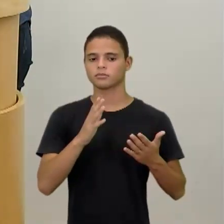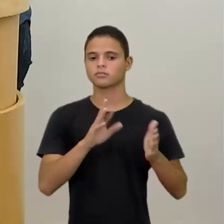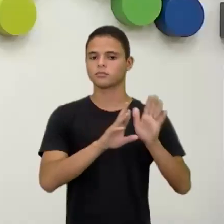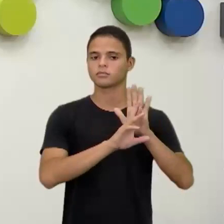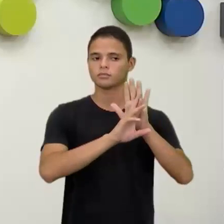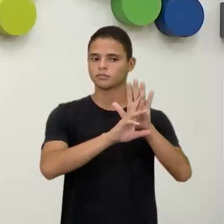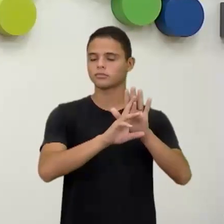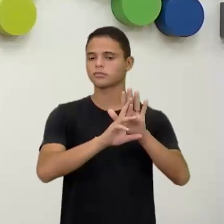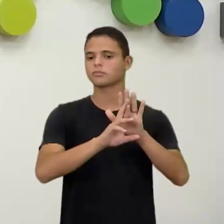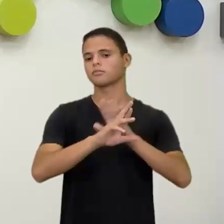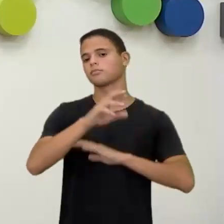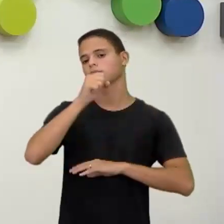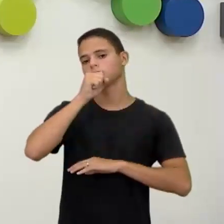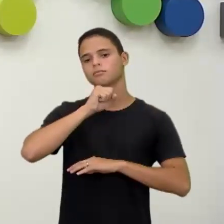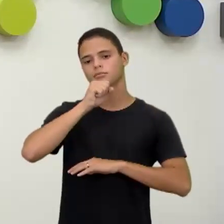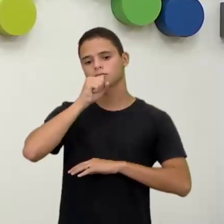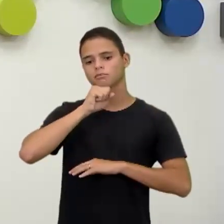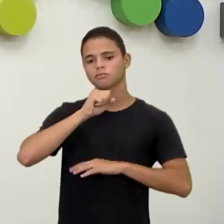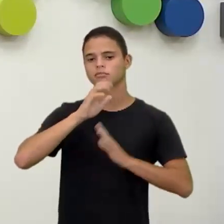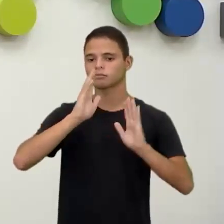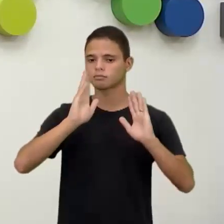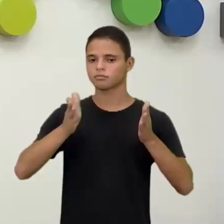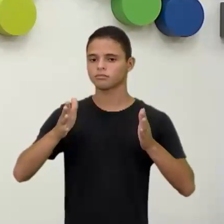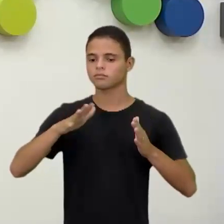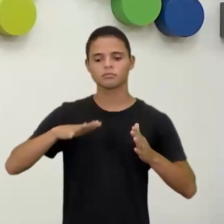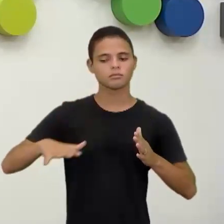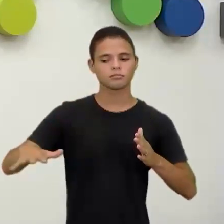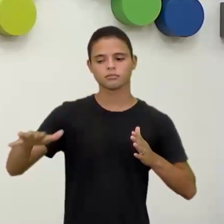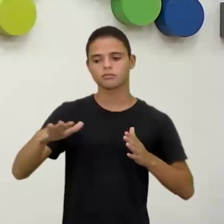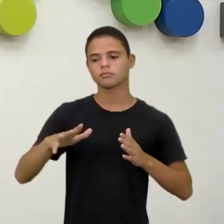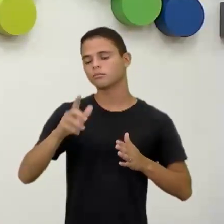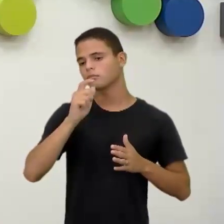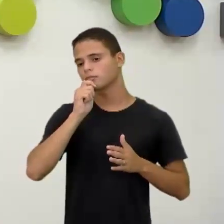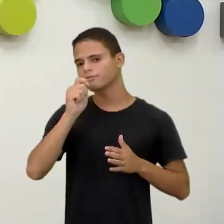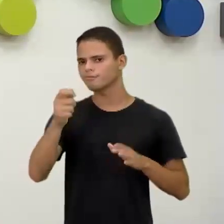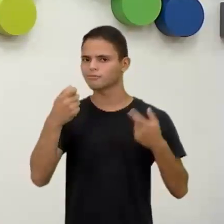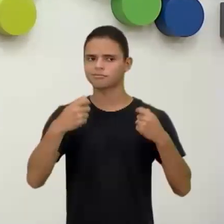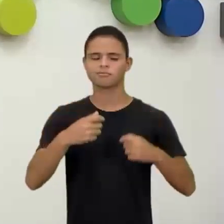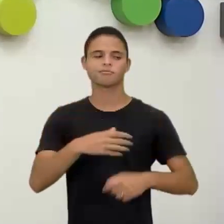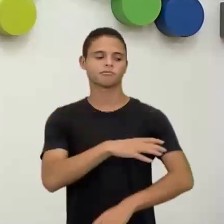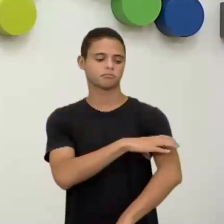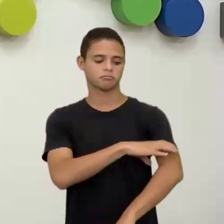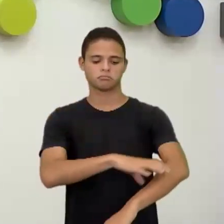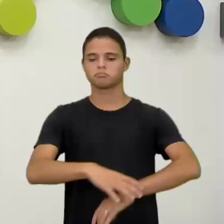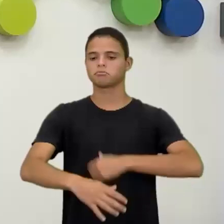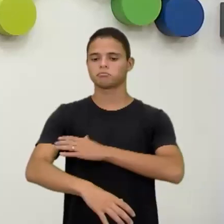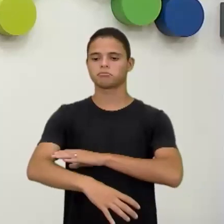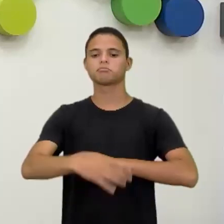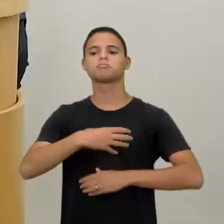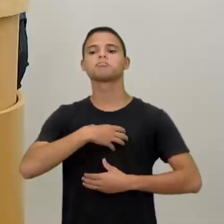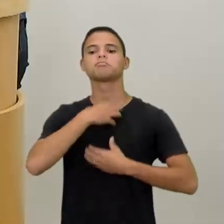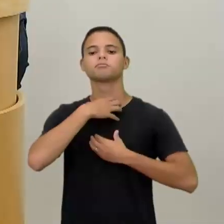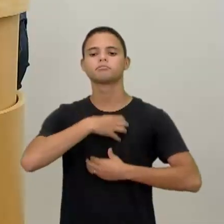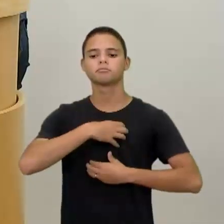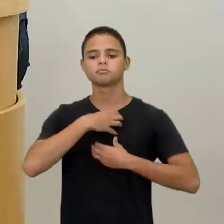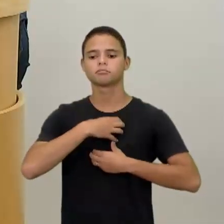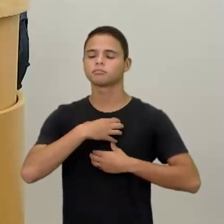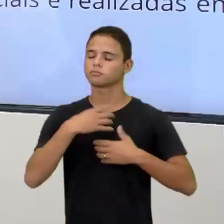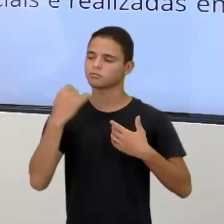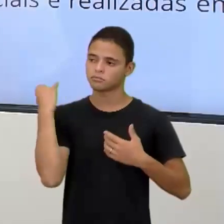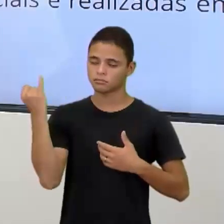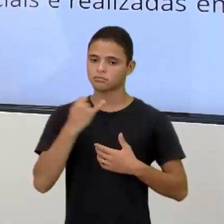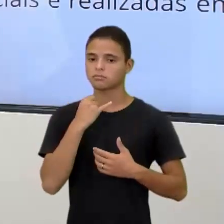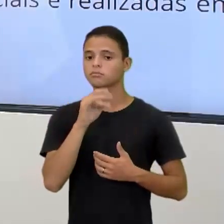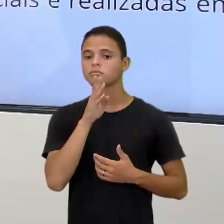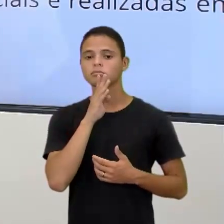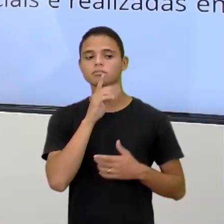em todas as entrevistas, exatamente, você precisa ir lá de social, de terninho, né? E então o importante é conhecer onde é que